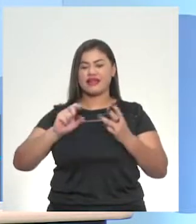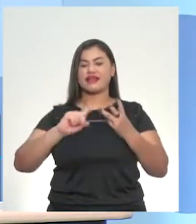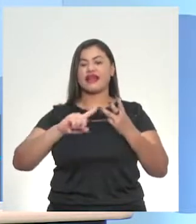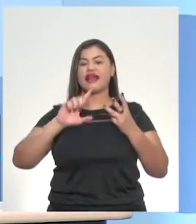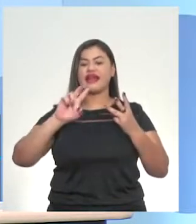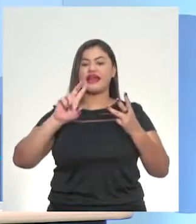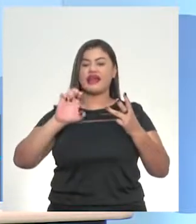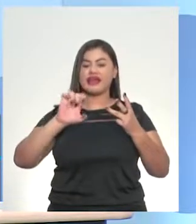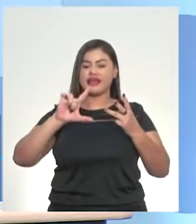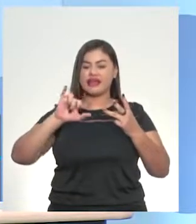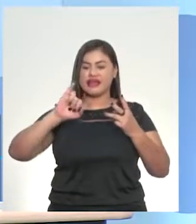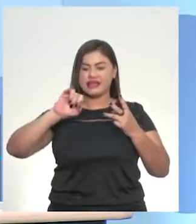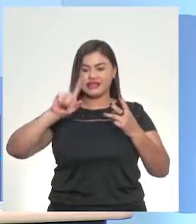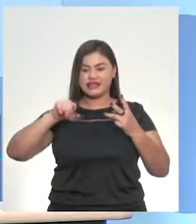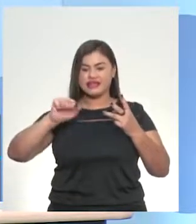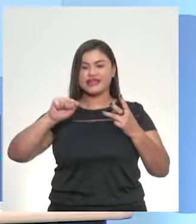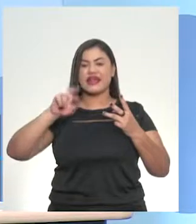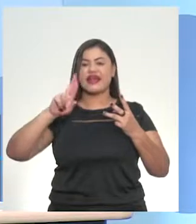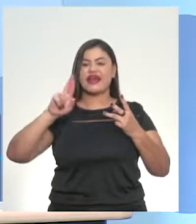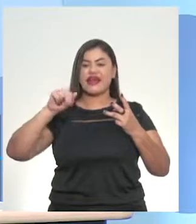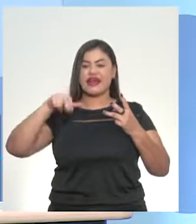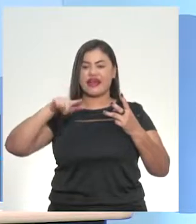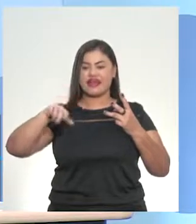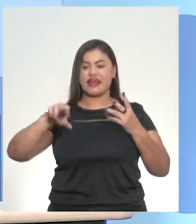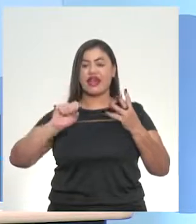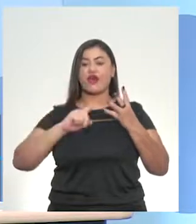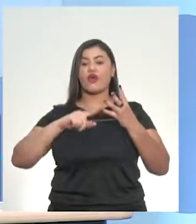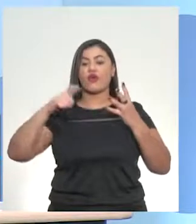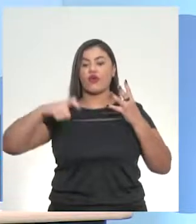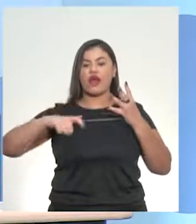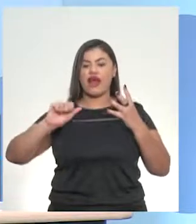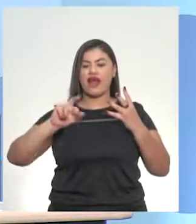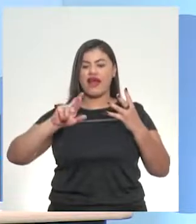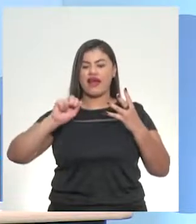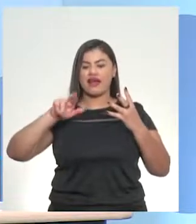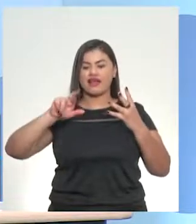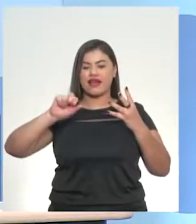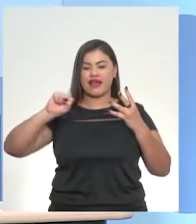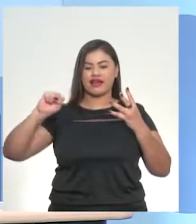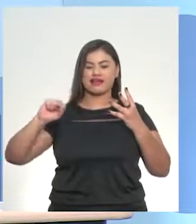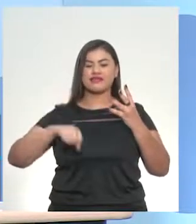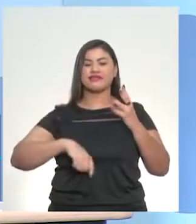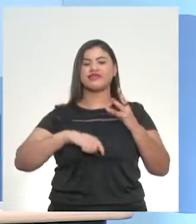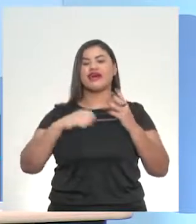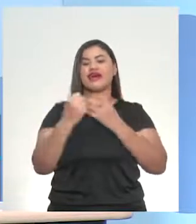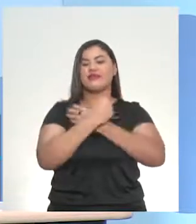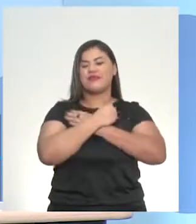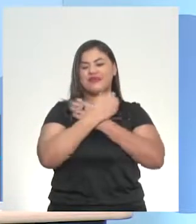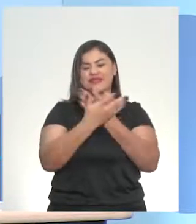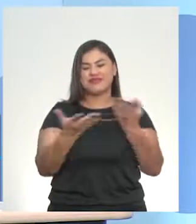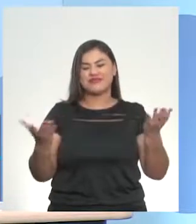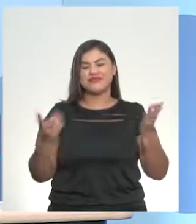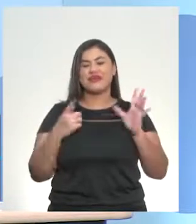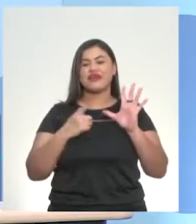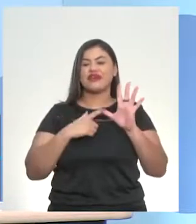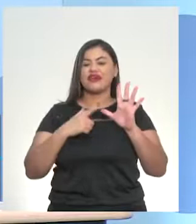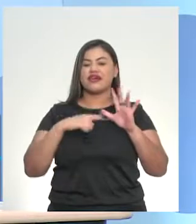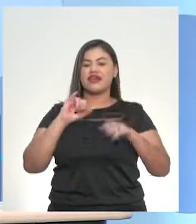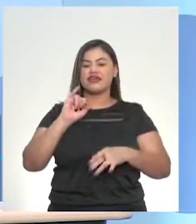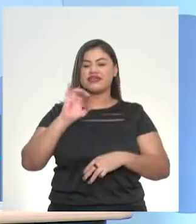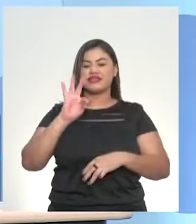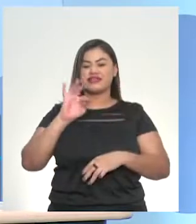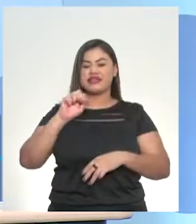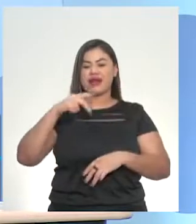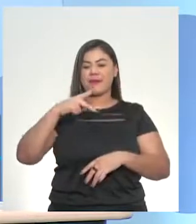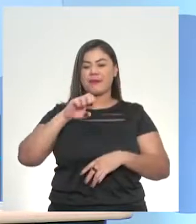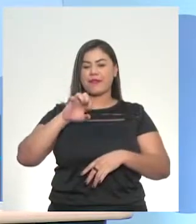Elisa Raquel Macedo de Souza, pessoal de Araras, da PEI Doutor Cesário Coimbra, isso mesmo, um abraço para vocês. Pessoal de Itapeva, da